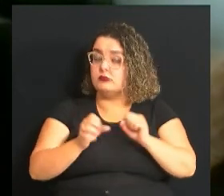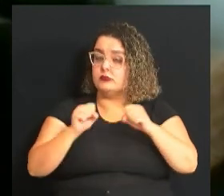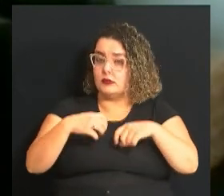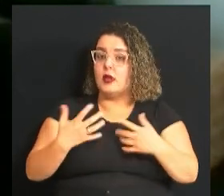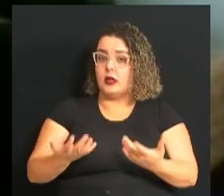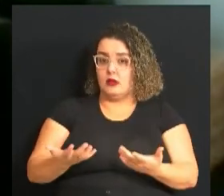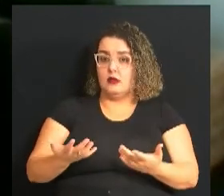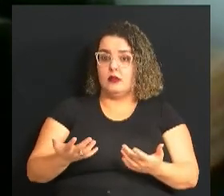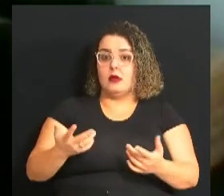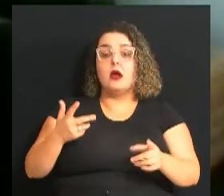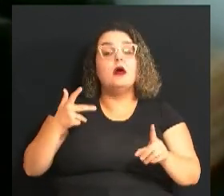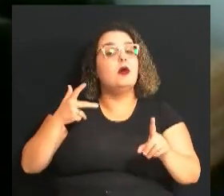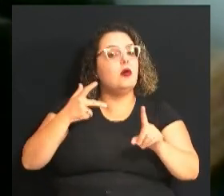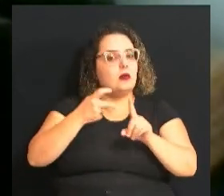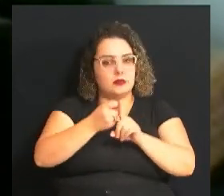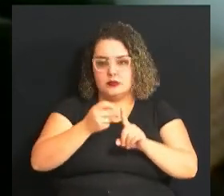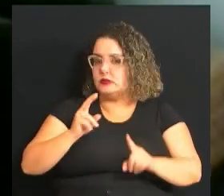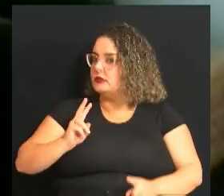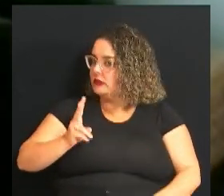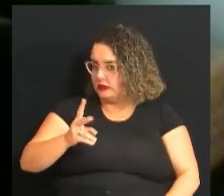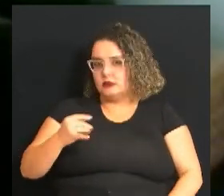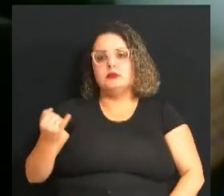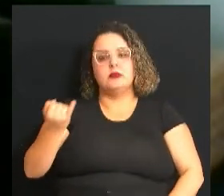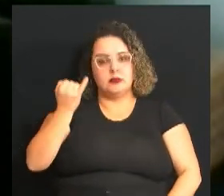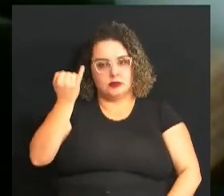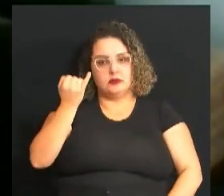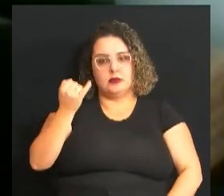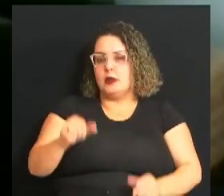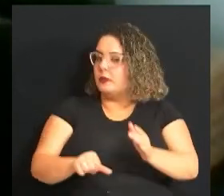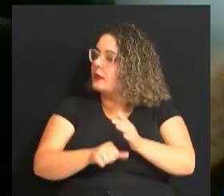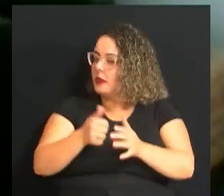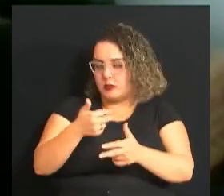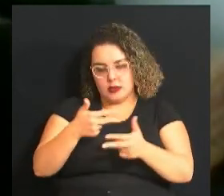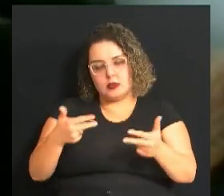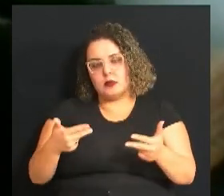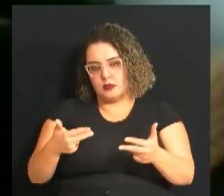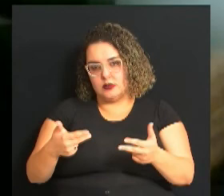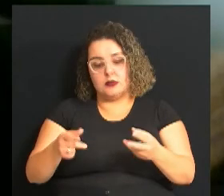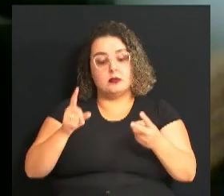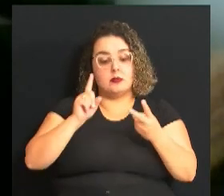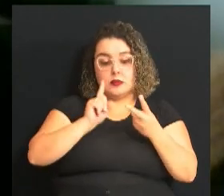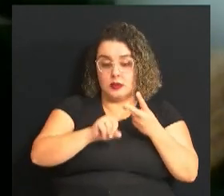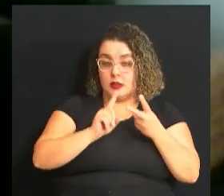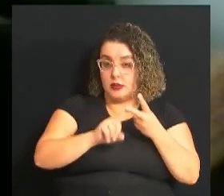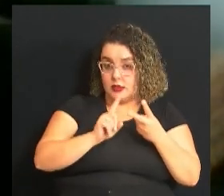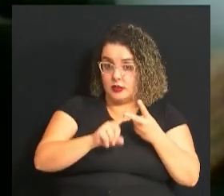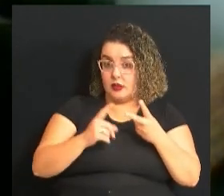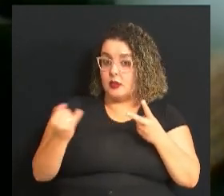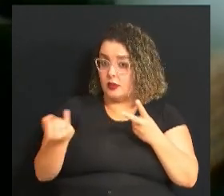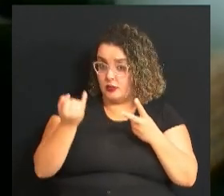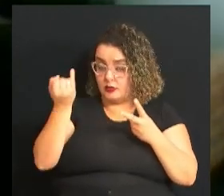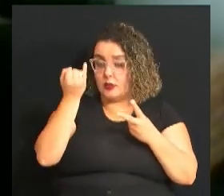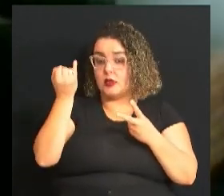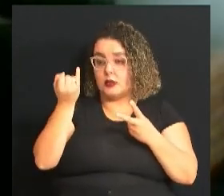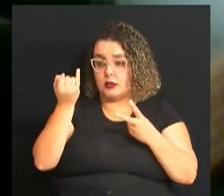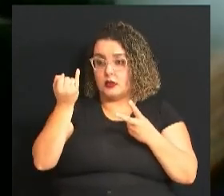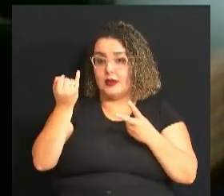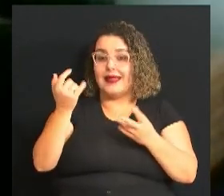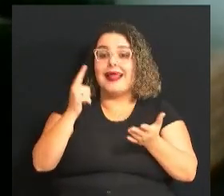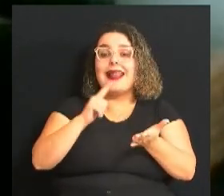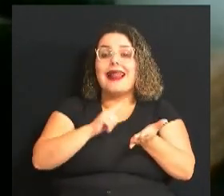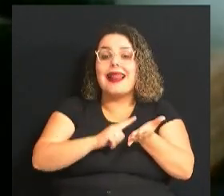vacinação sempre é importante. Esse é o primeiro ponto. Segundo ponto que é fundamental,